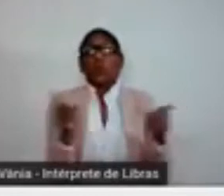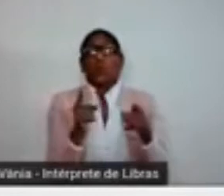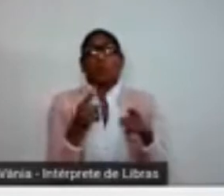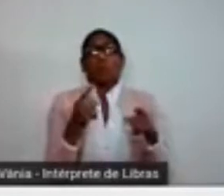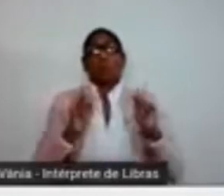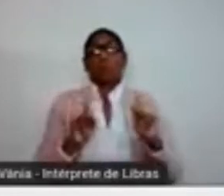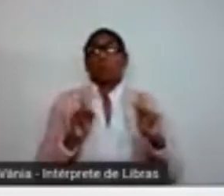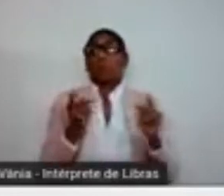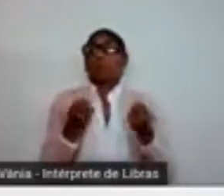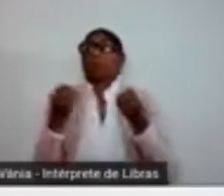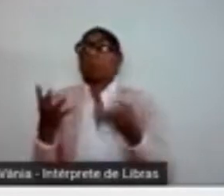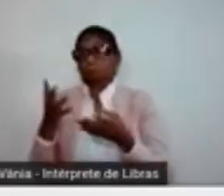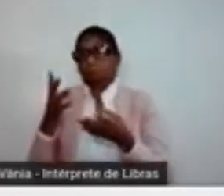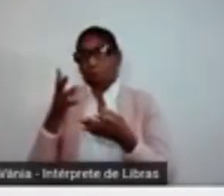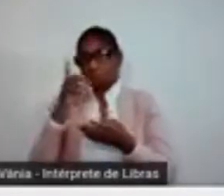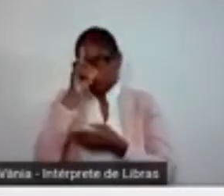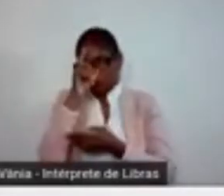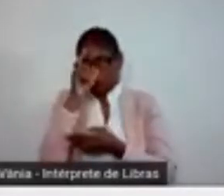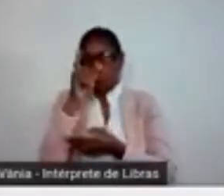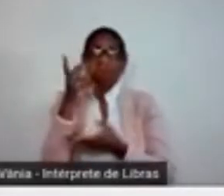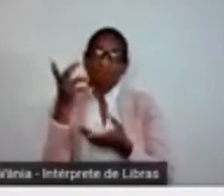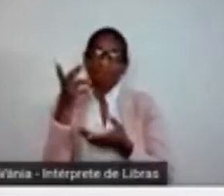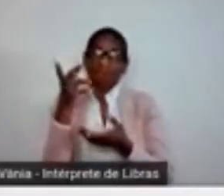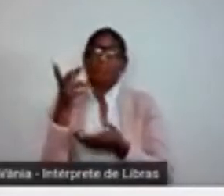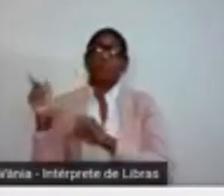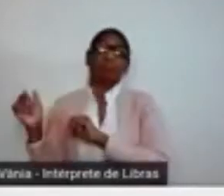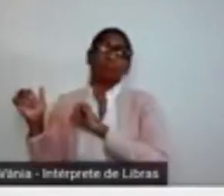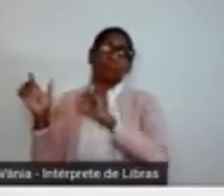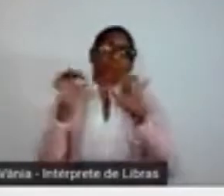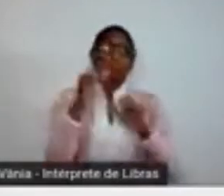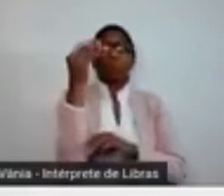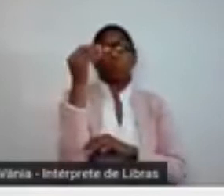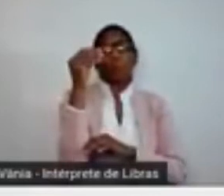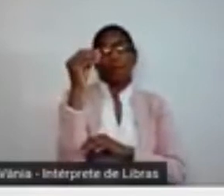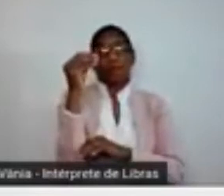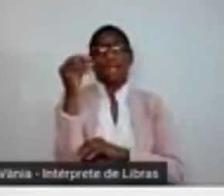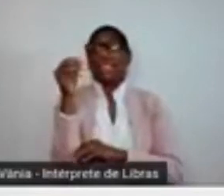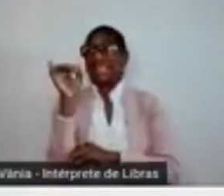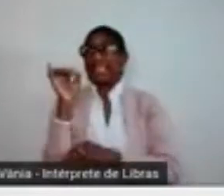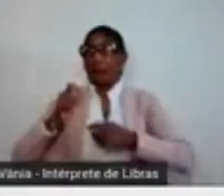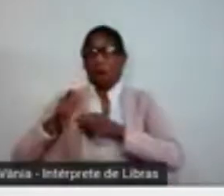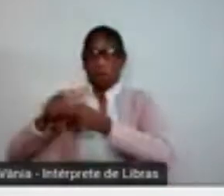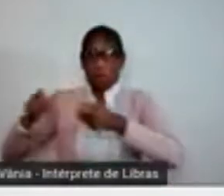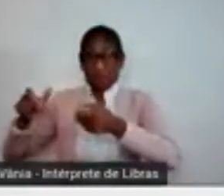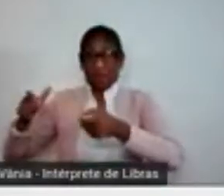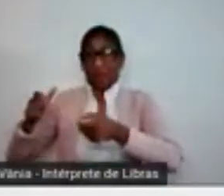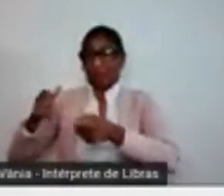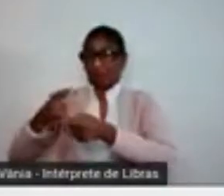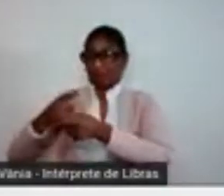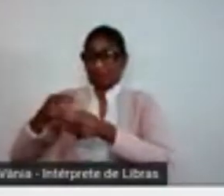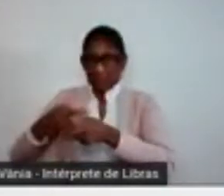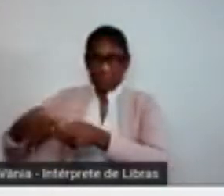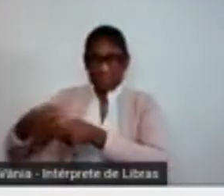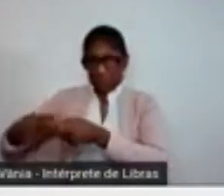de risco na região metropolitana maior, porque se houver uma expansão, um crescimento, nas